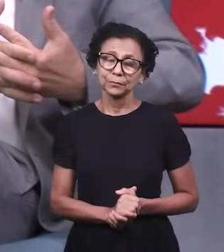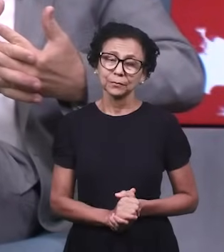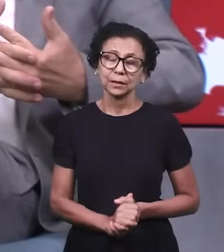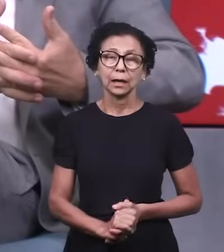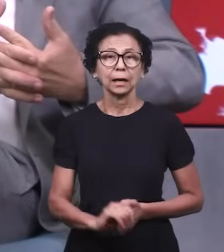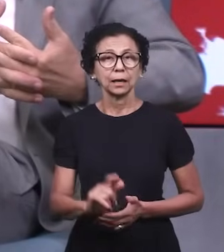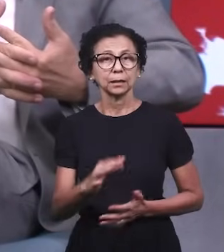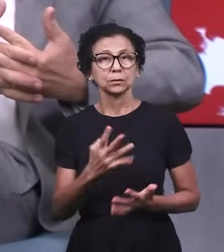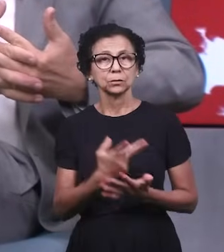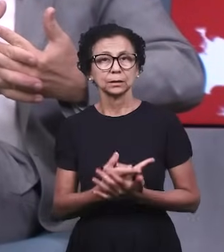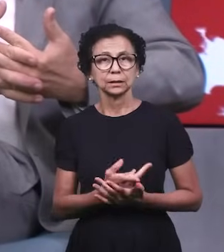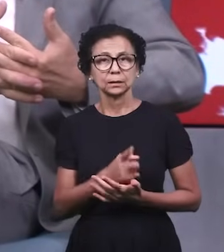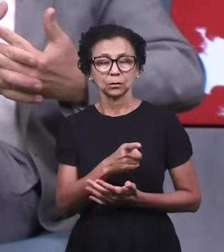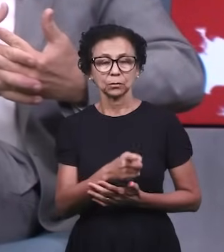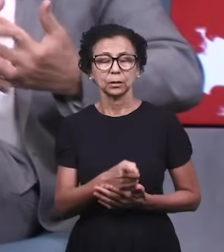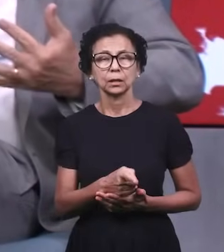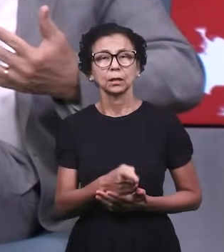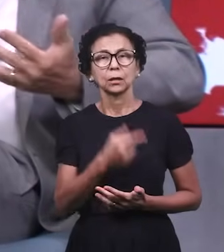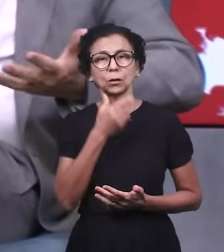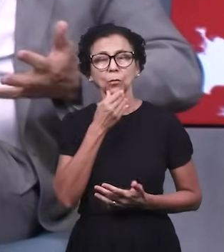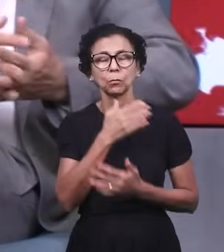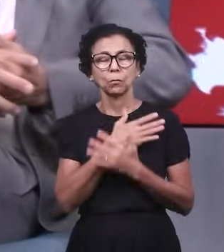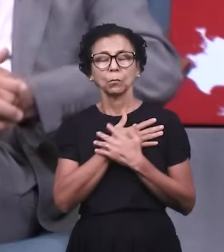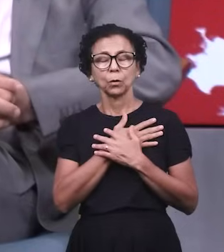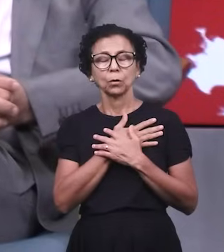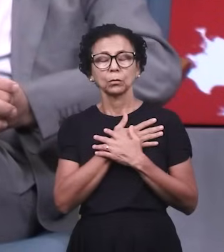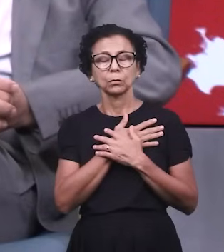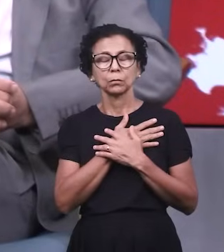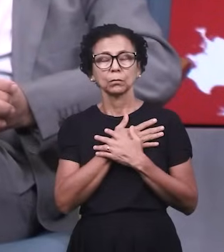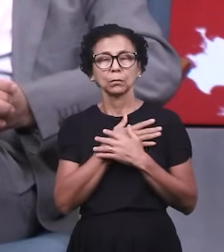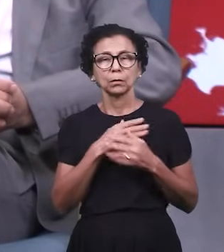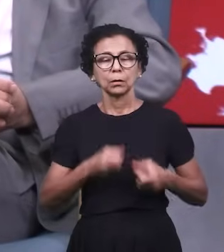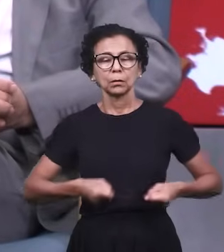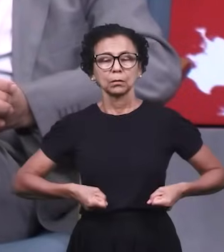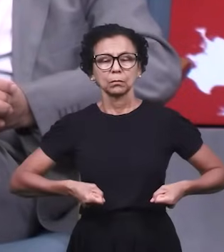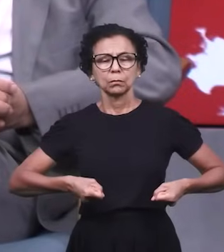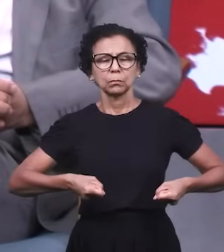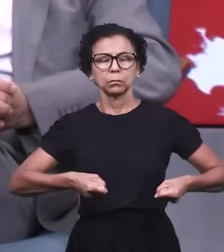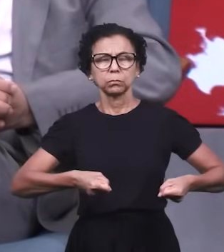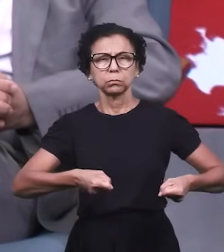Jesus e outra trazia um morto.